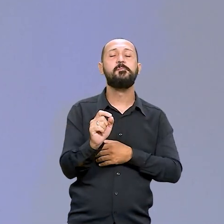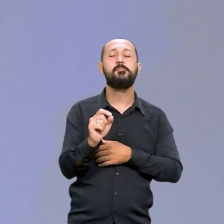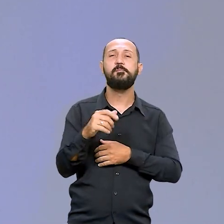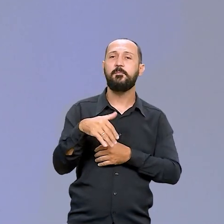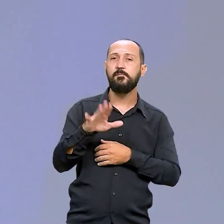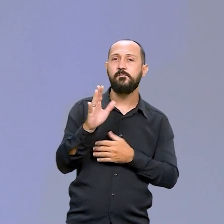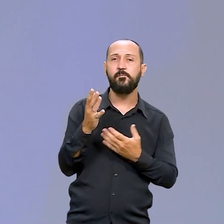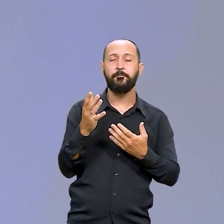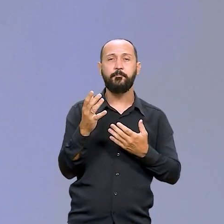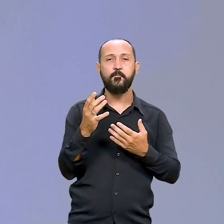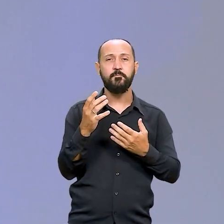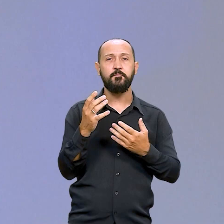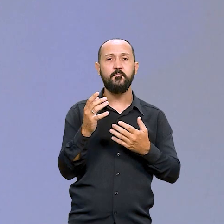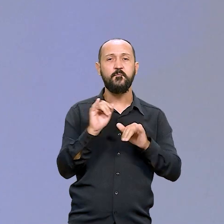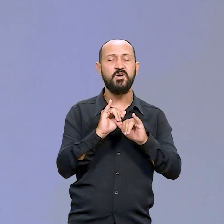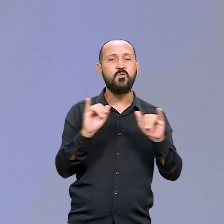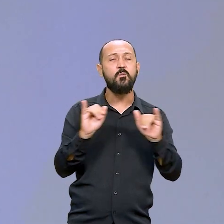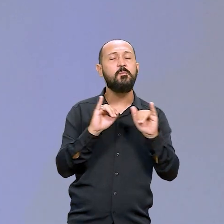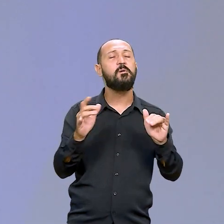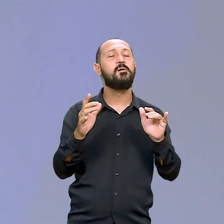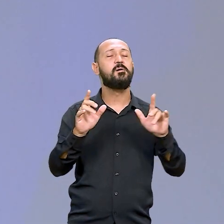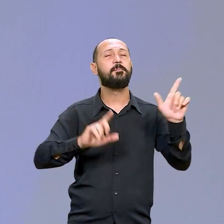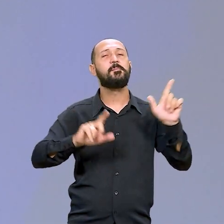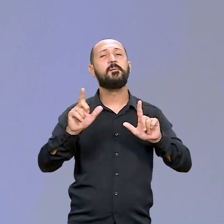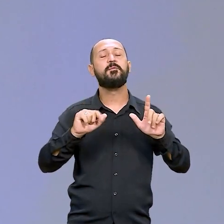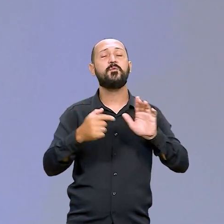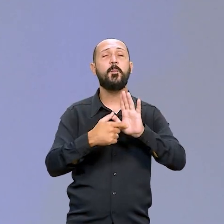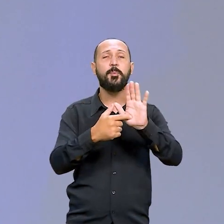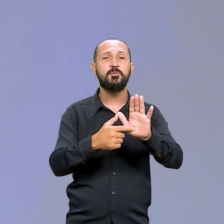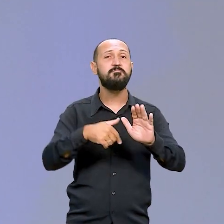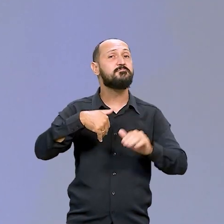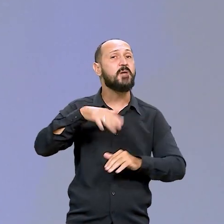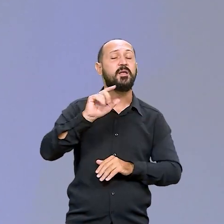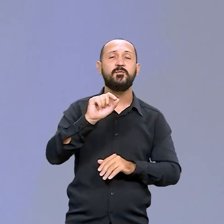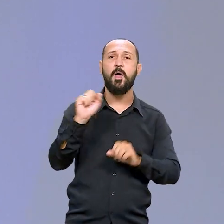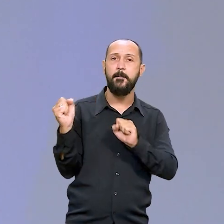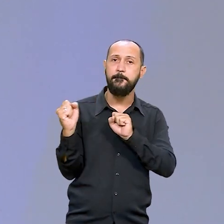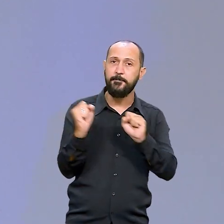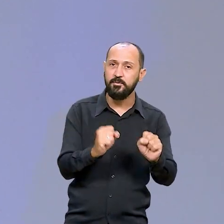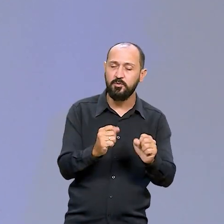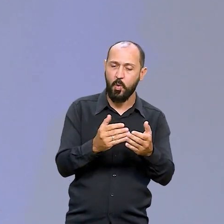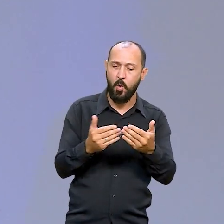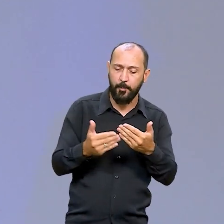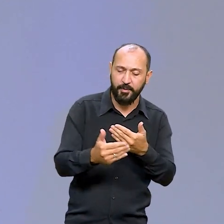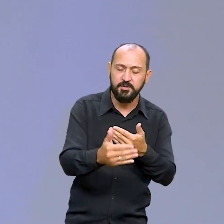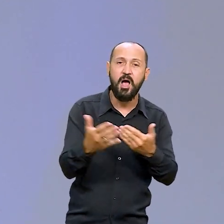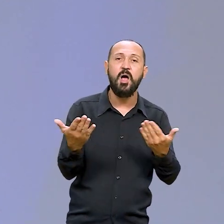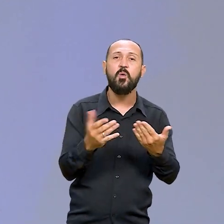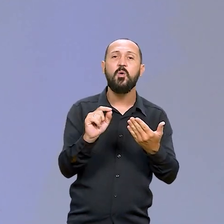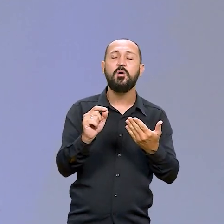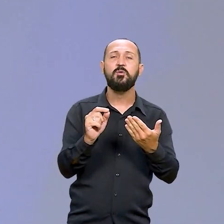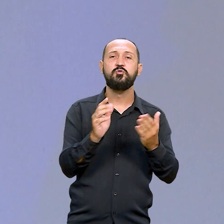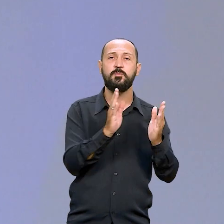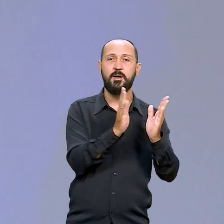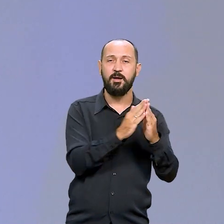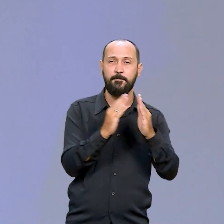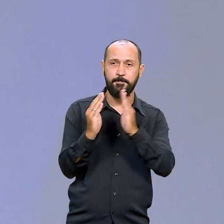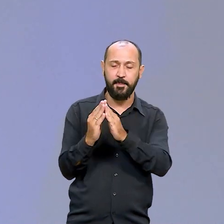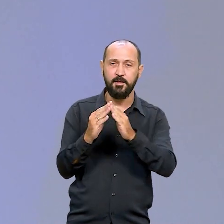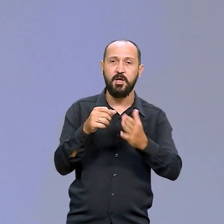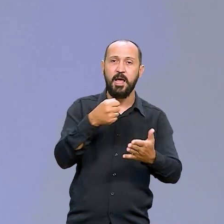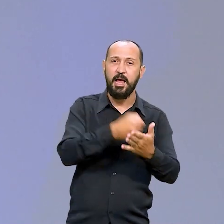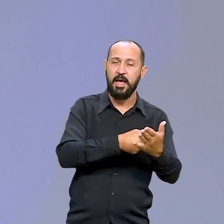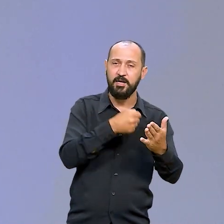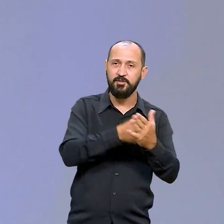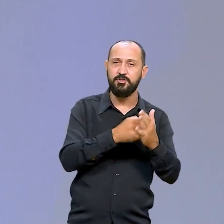novidades principalmente com a repercussão na mídia o que mais foi destacado foi a possibilidade a partir de agora de um mesmo imóvel